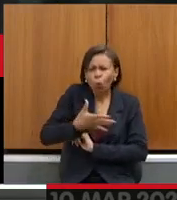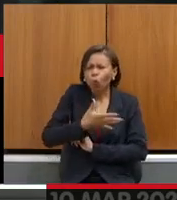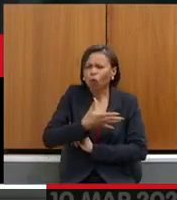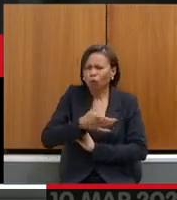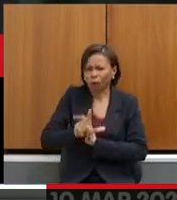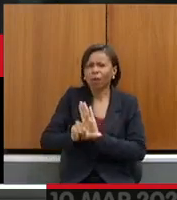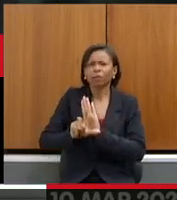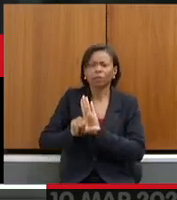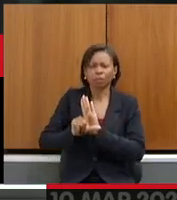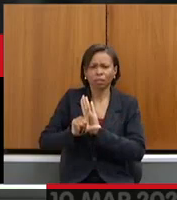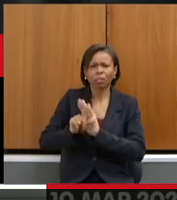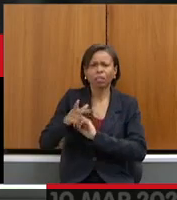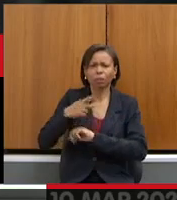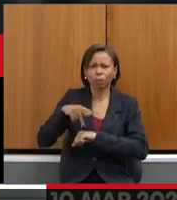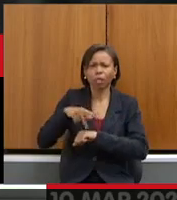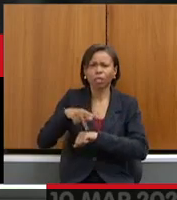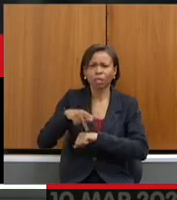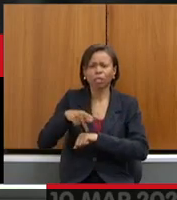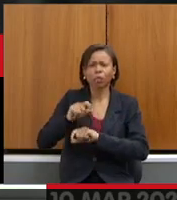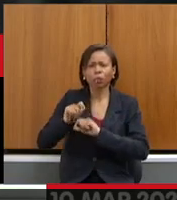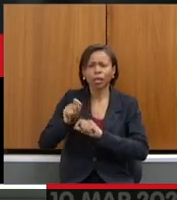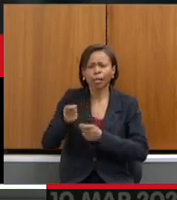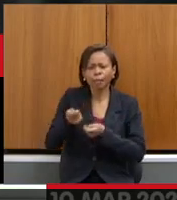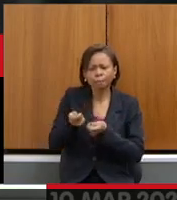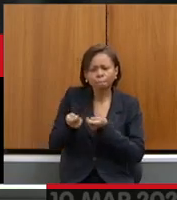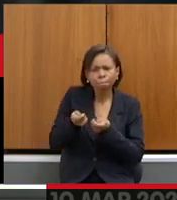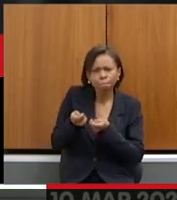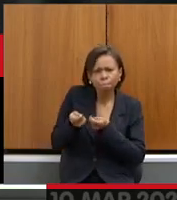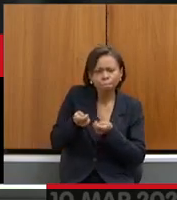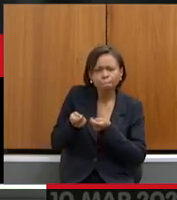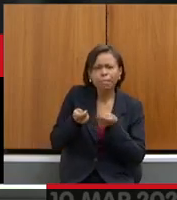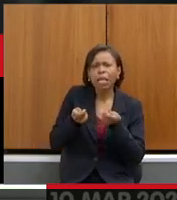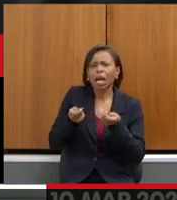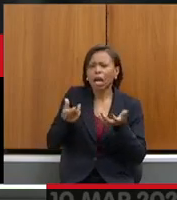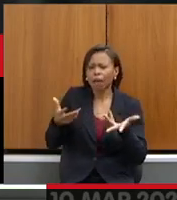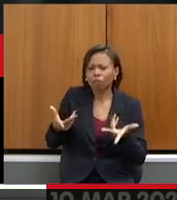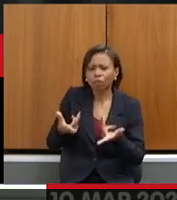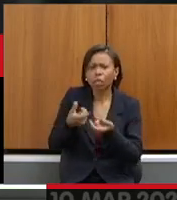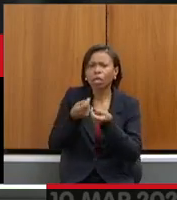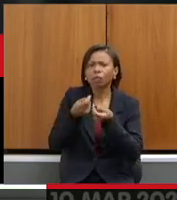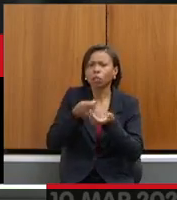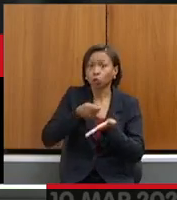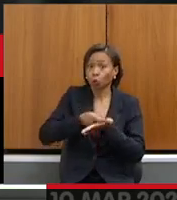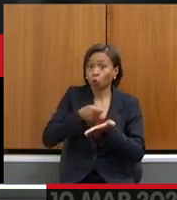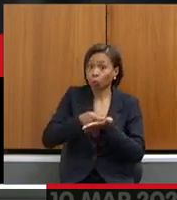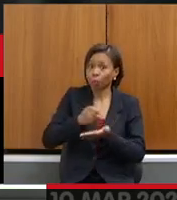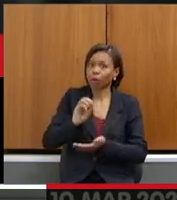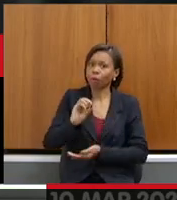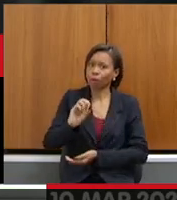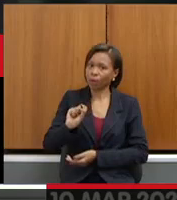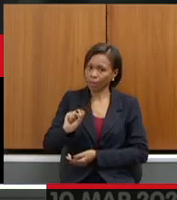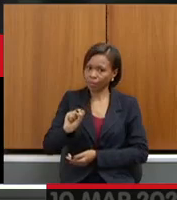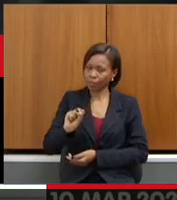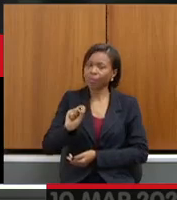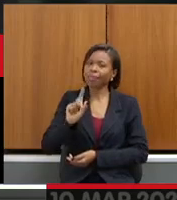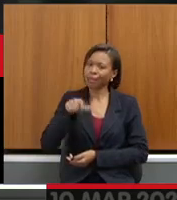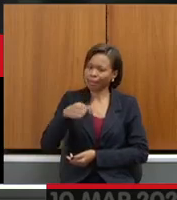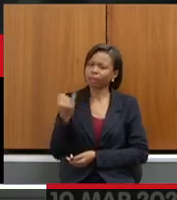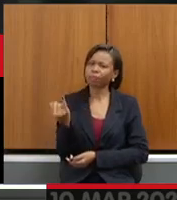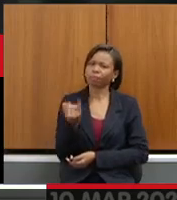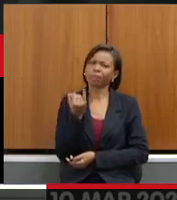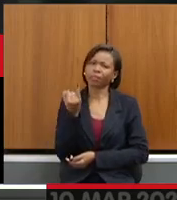resguarda todo o controle toda eficiência possível de se cobrar do Oeste isso para nós é muito em bom